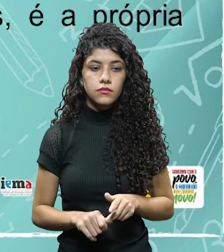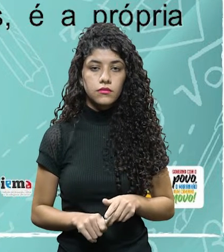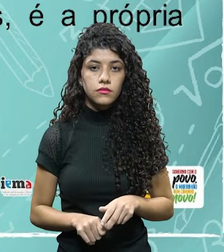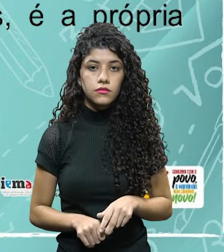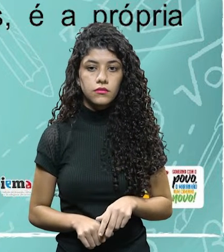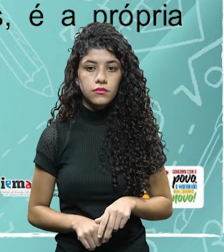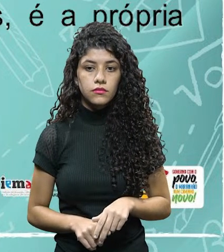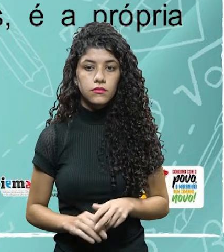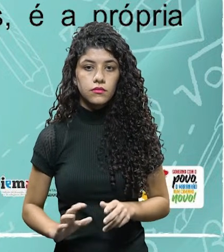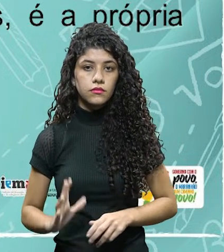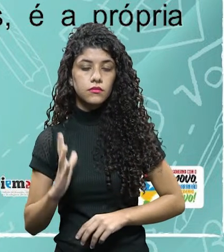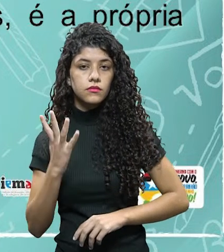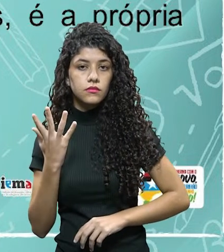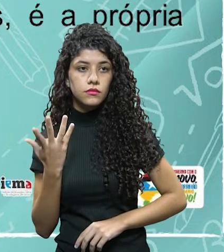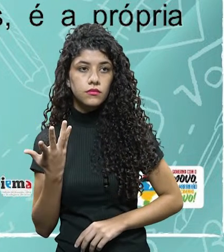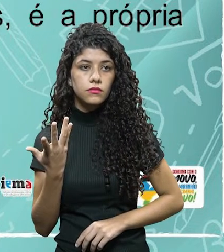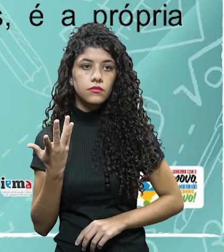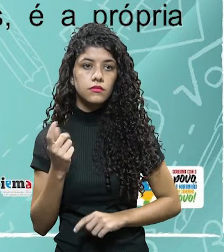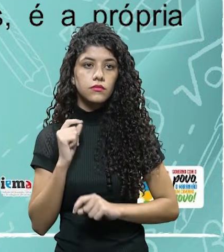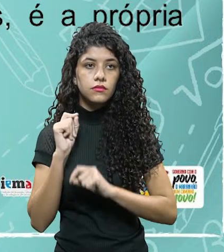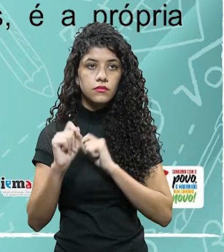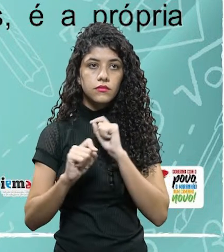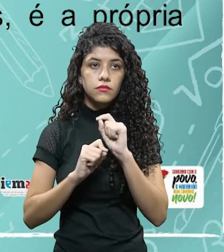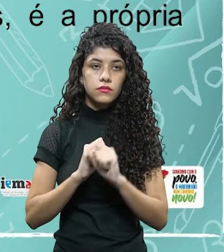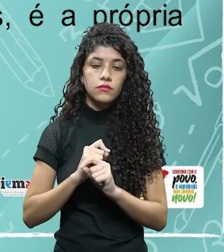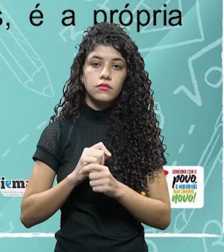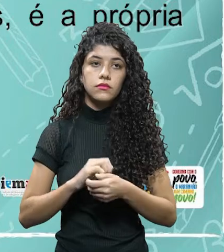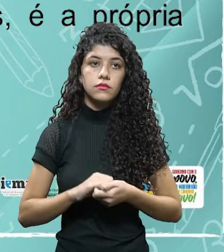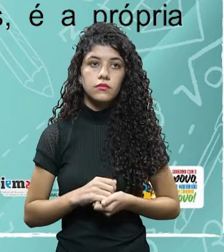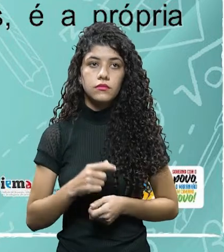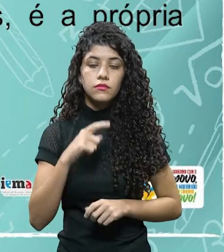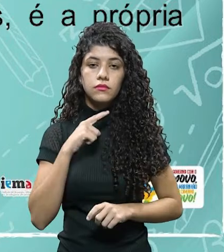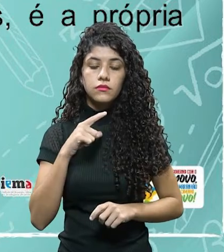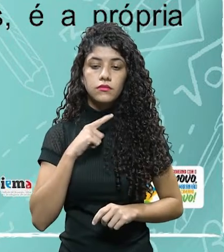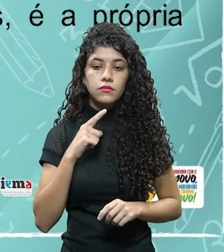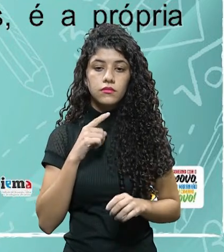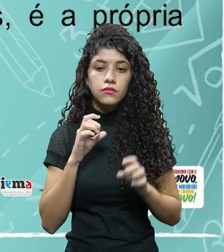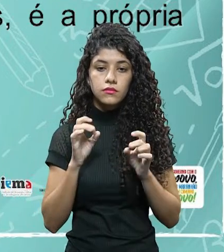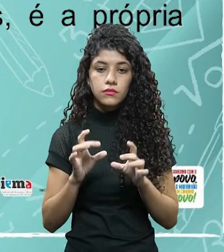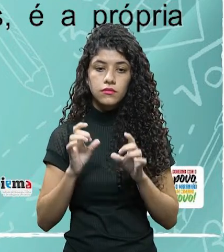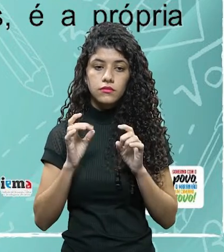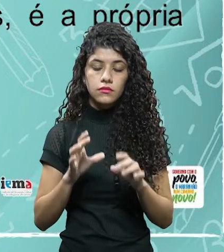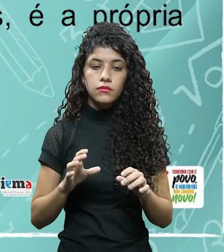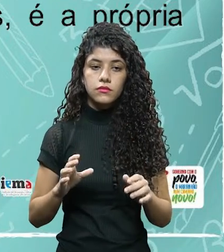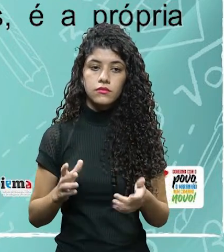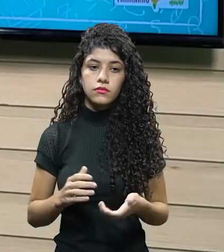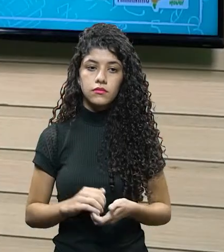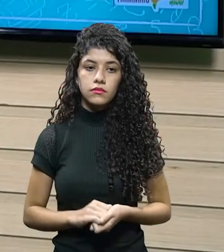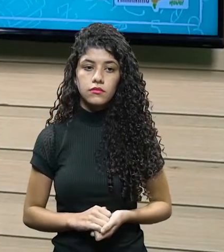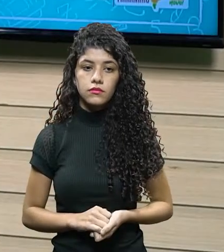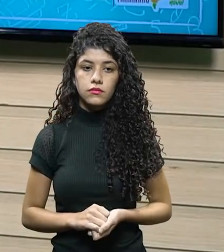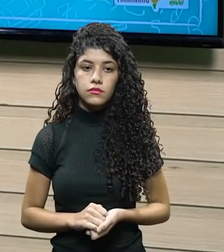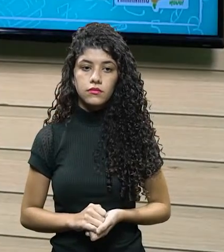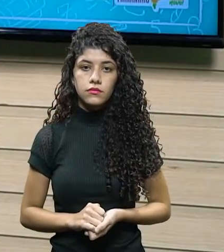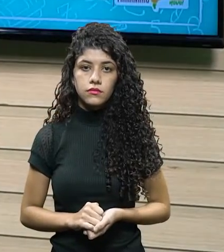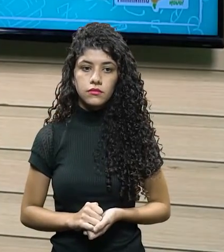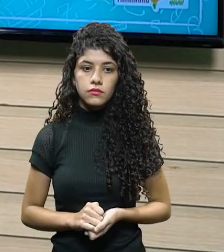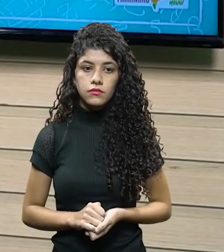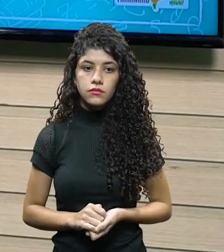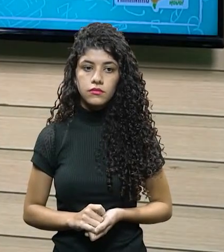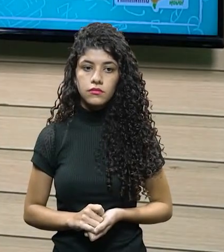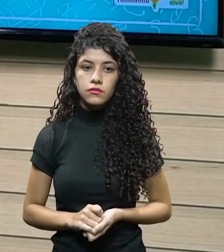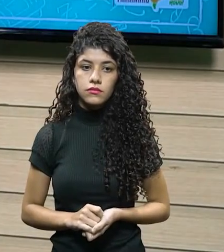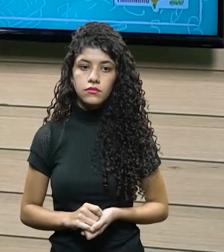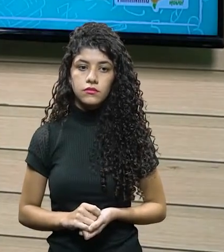e despesas de realização dos negócios e a receita gerada pelas vendas da empresa. Então, pegando de forma